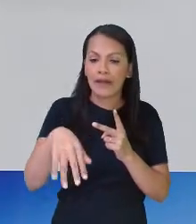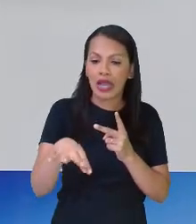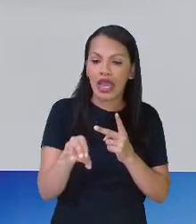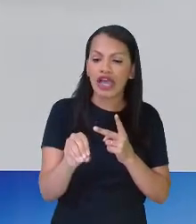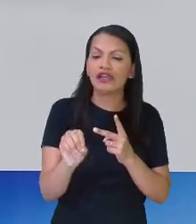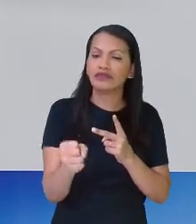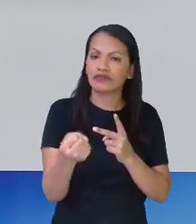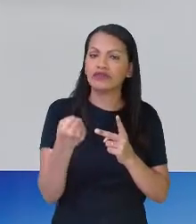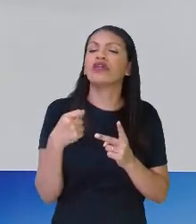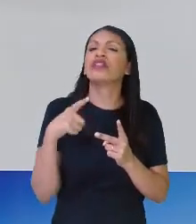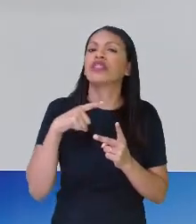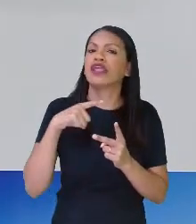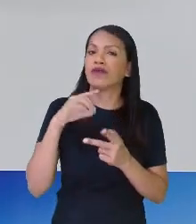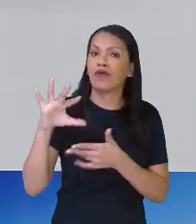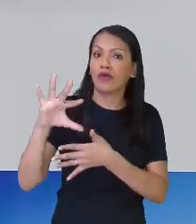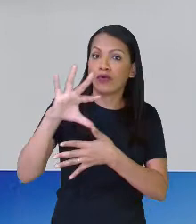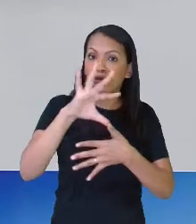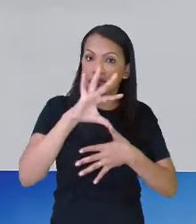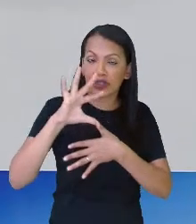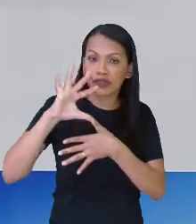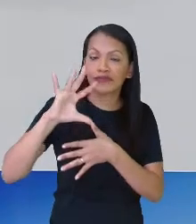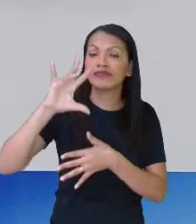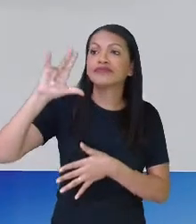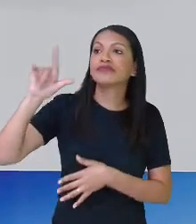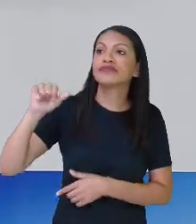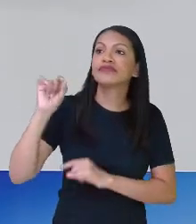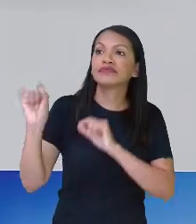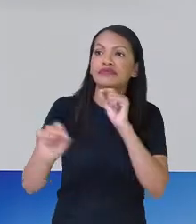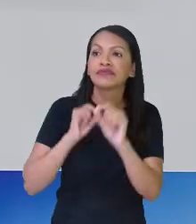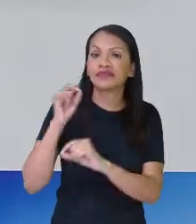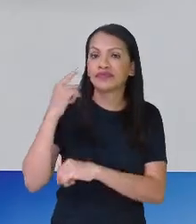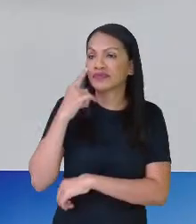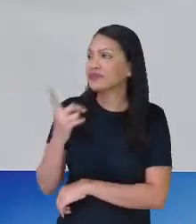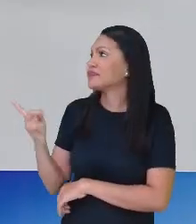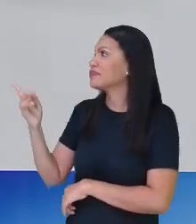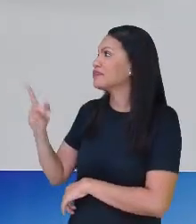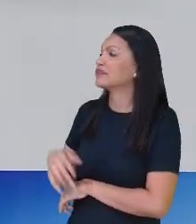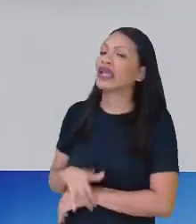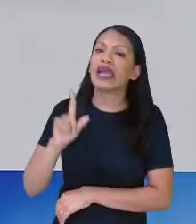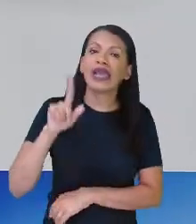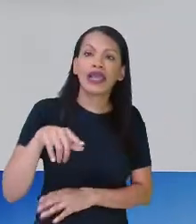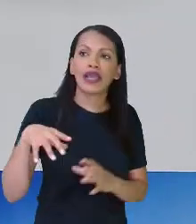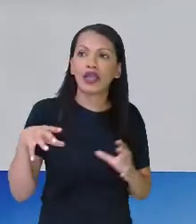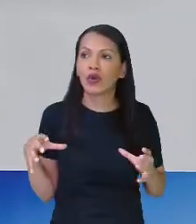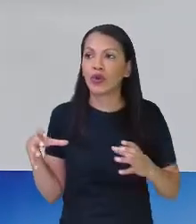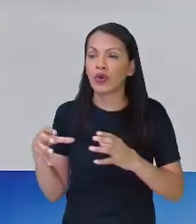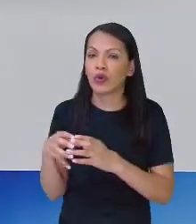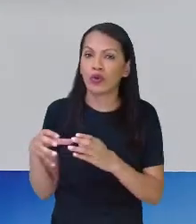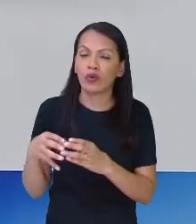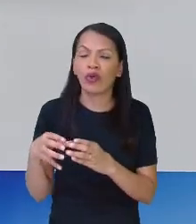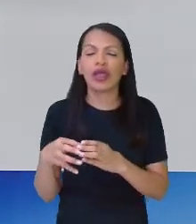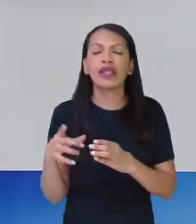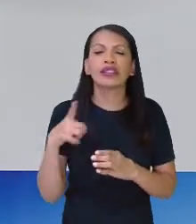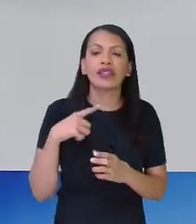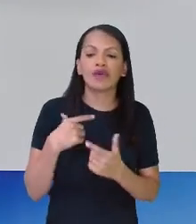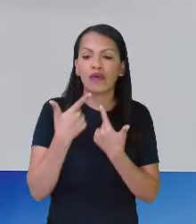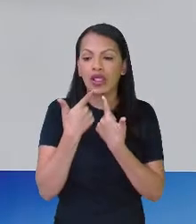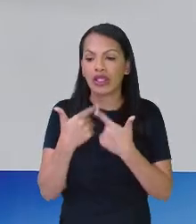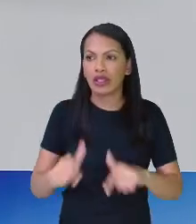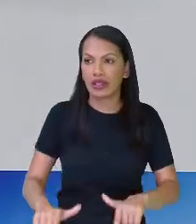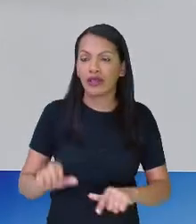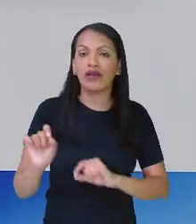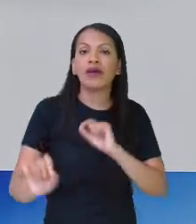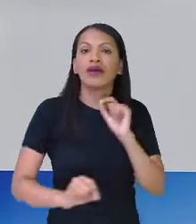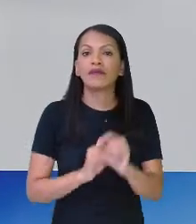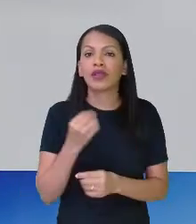tem várias tribos? Então, olha só, os Bantus ou Bantus são um grupo etnolinguístico, que é um grupo da